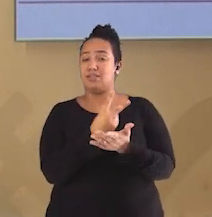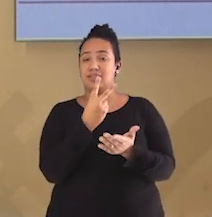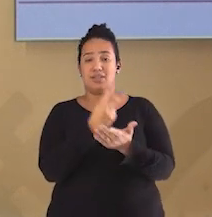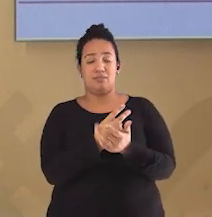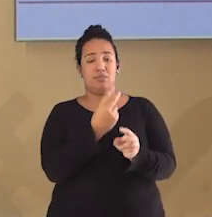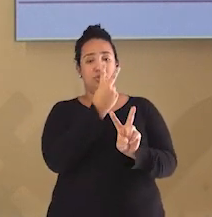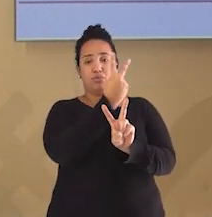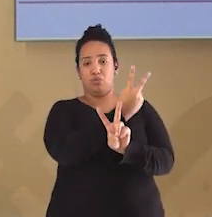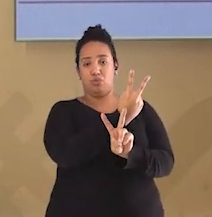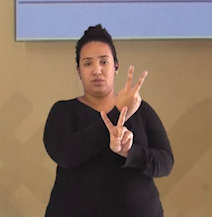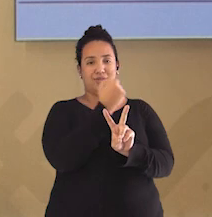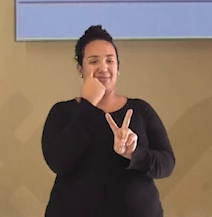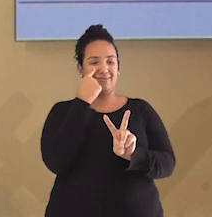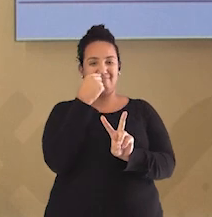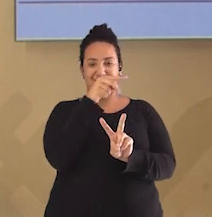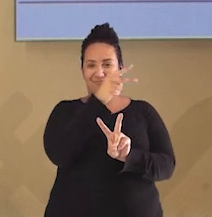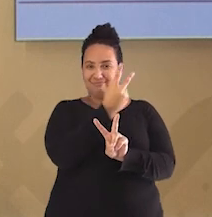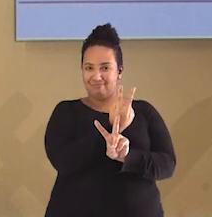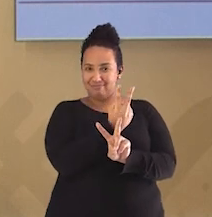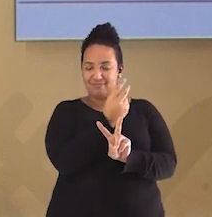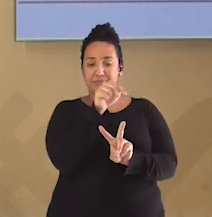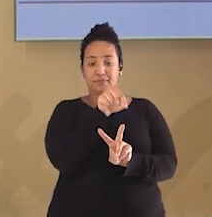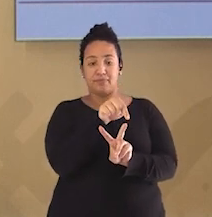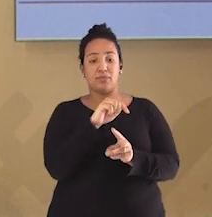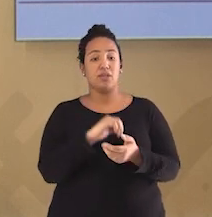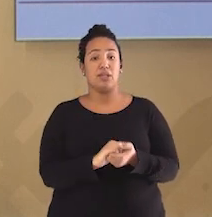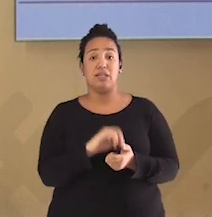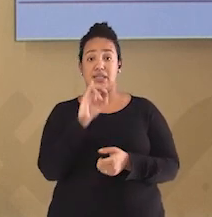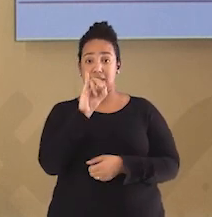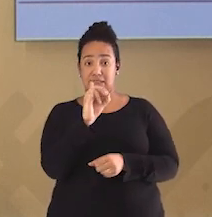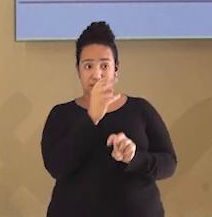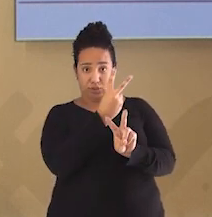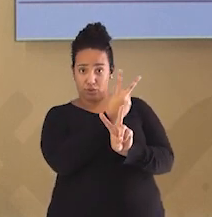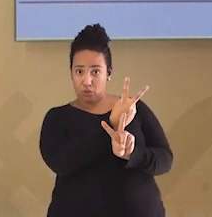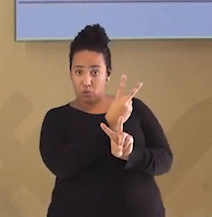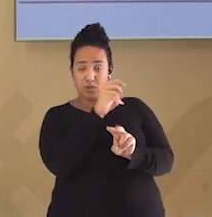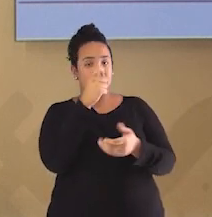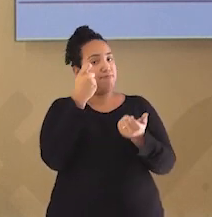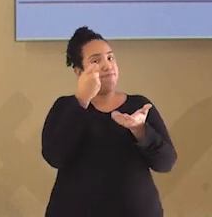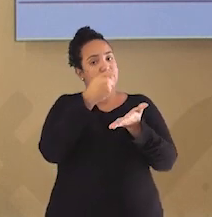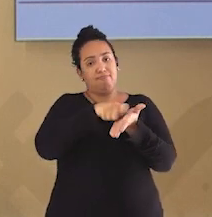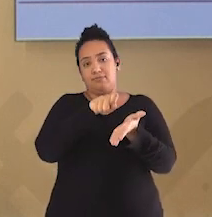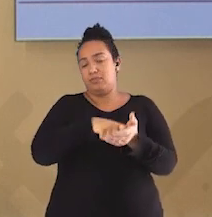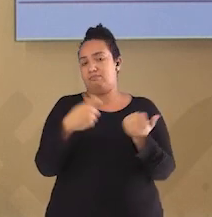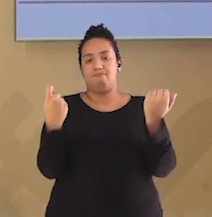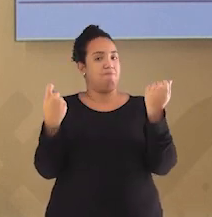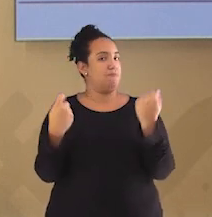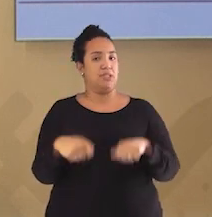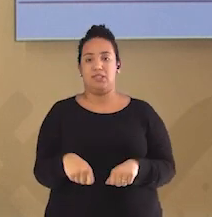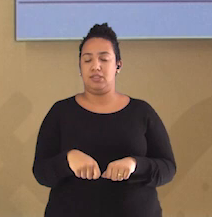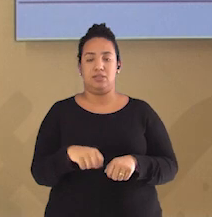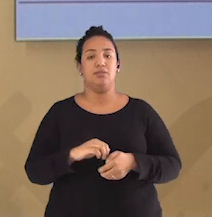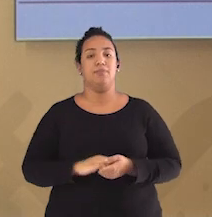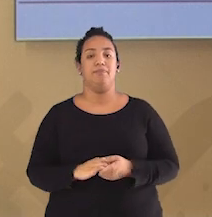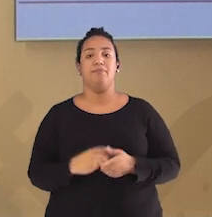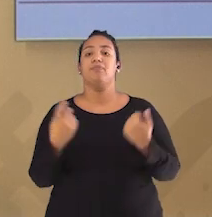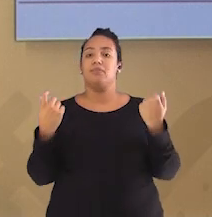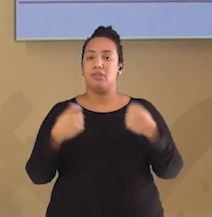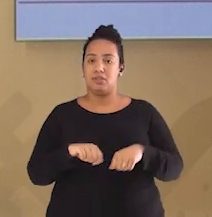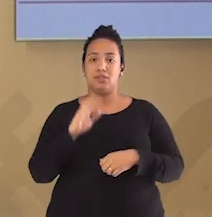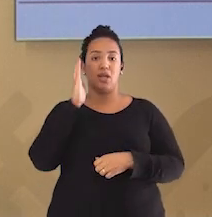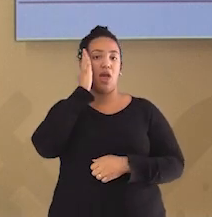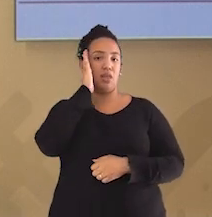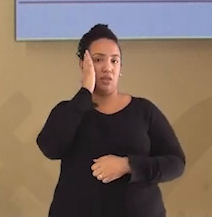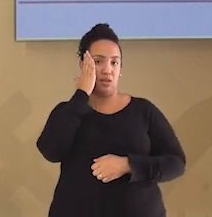a 2. E quando o índice for 2, não precisamos escrevê-lo, precisamos